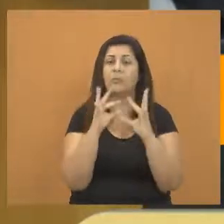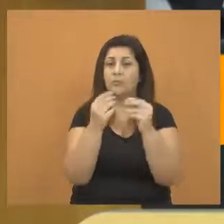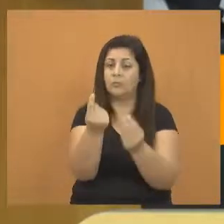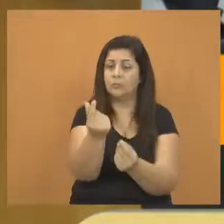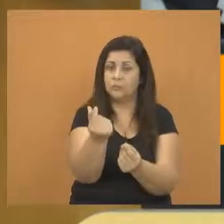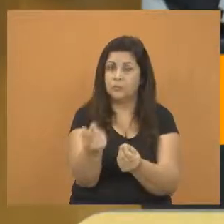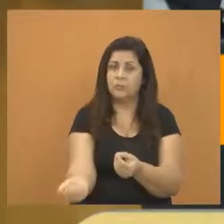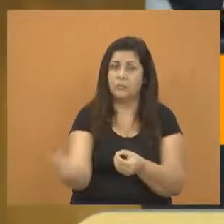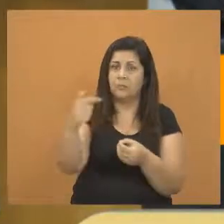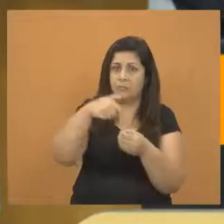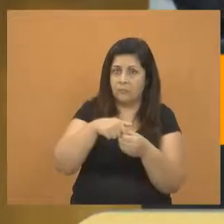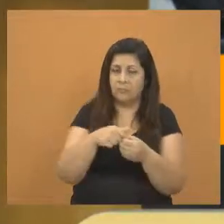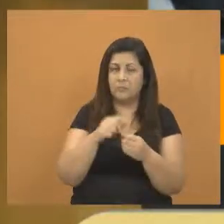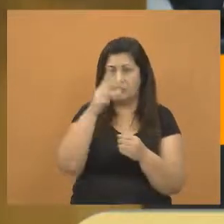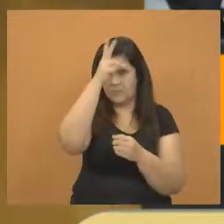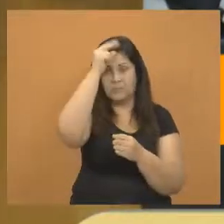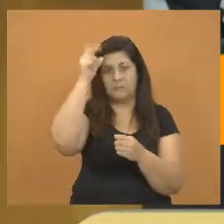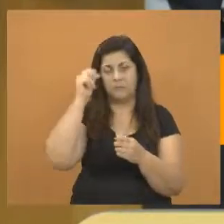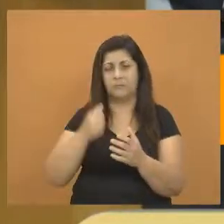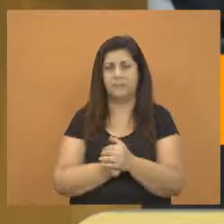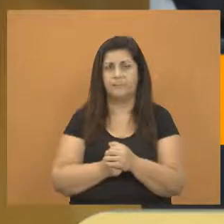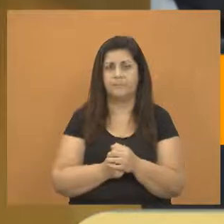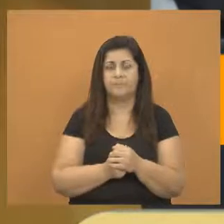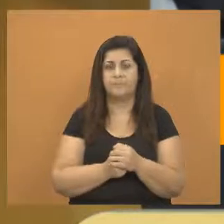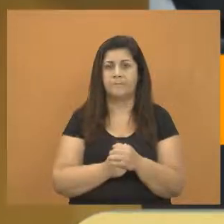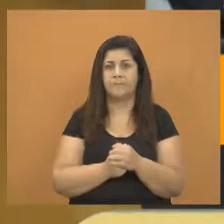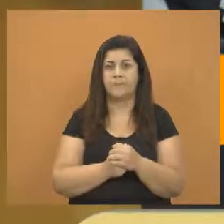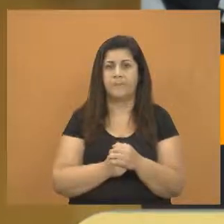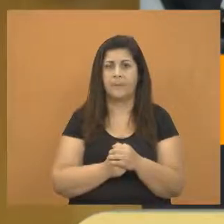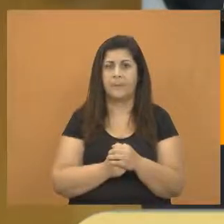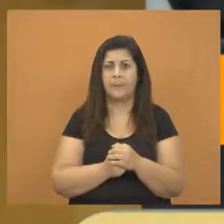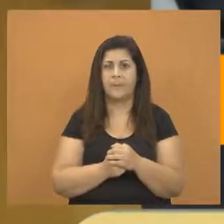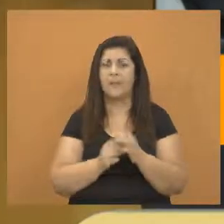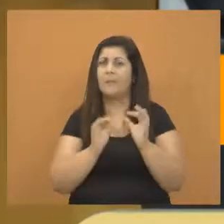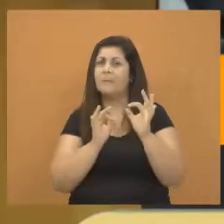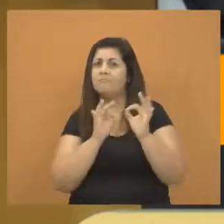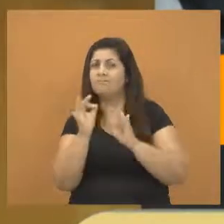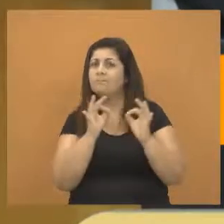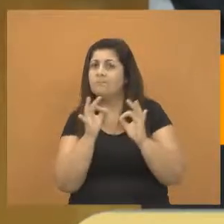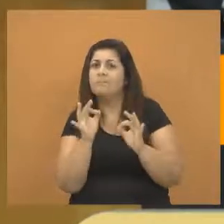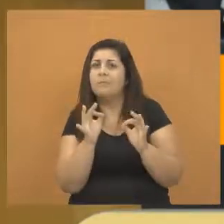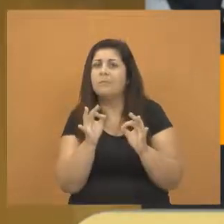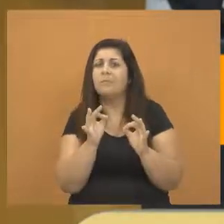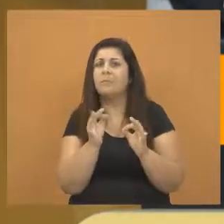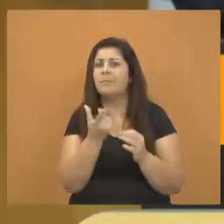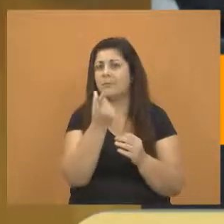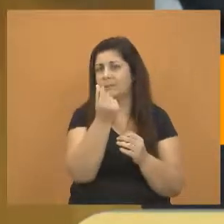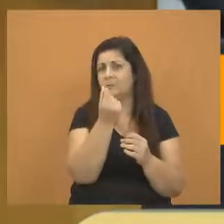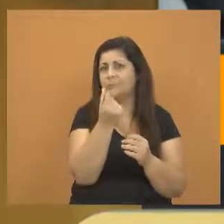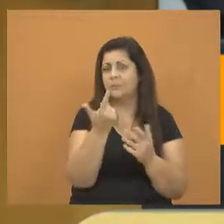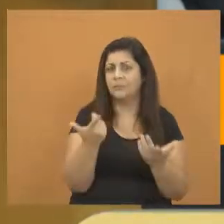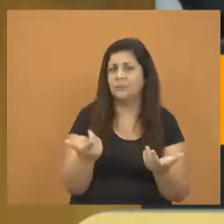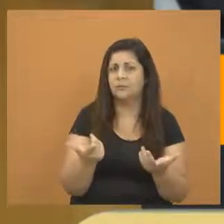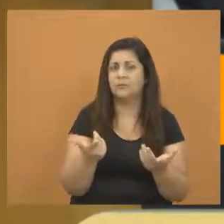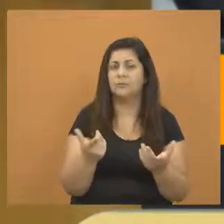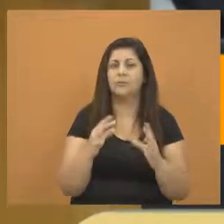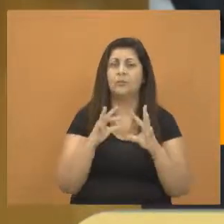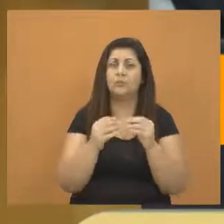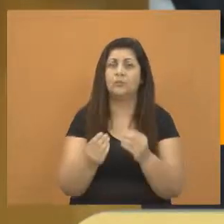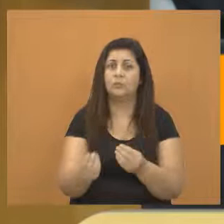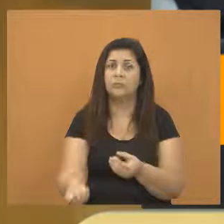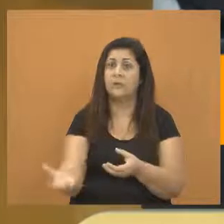previstas. Parágrafo 1º, as estimativas de valores de metas físicas, receita e